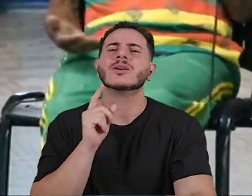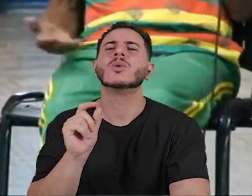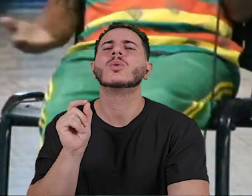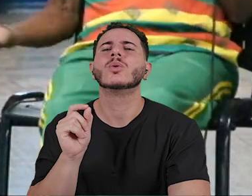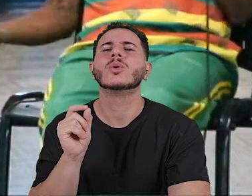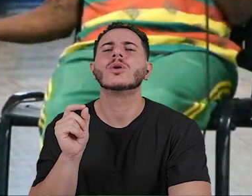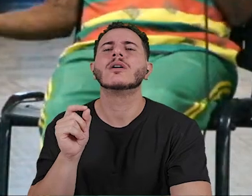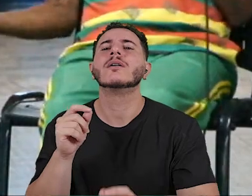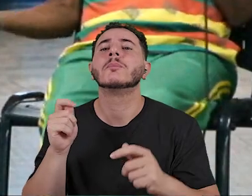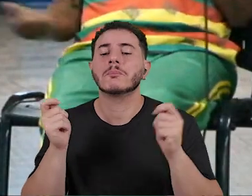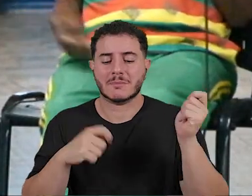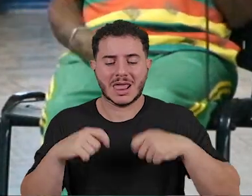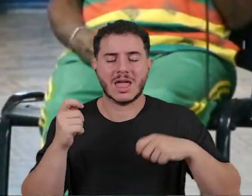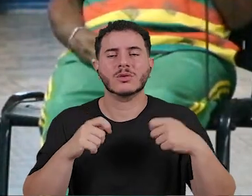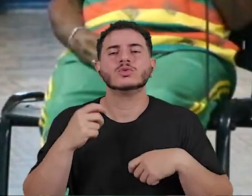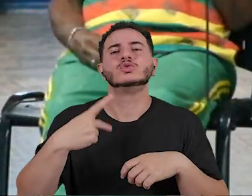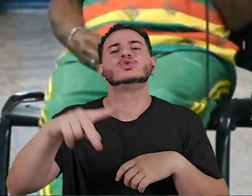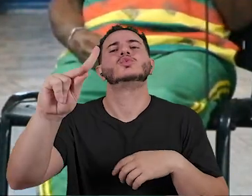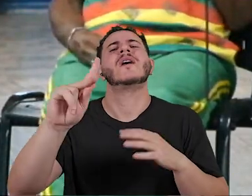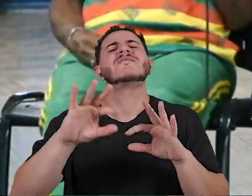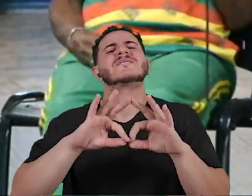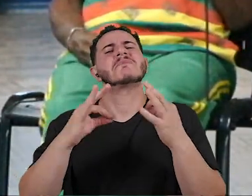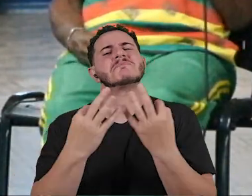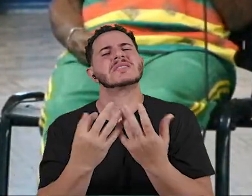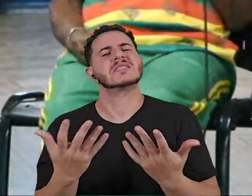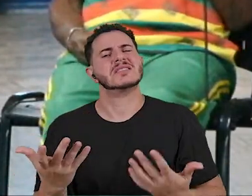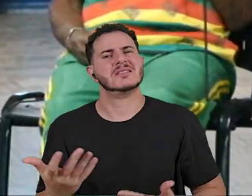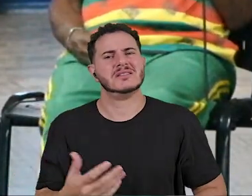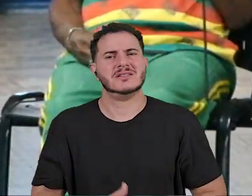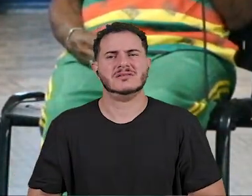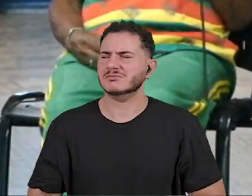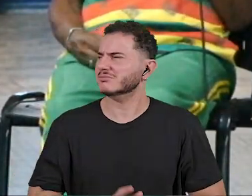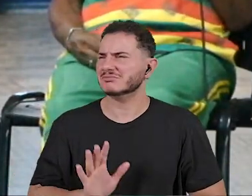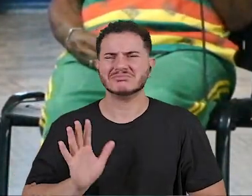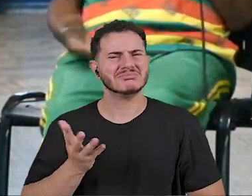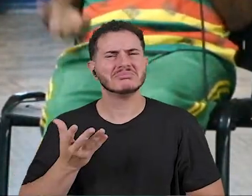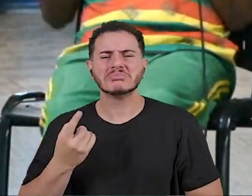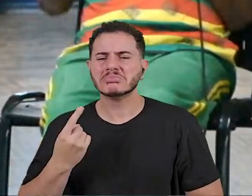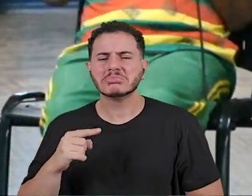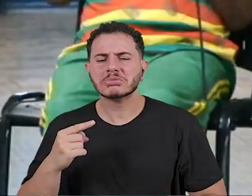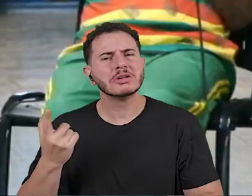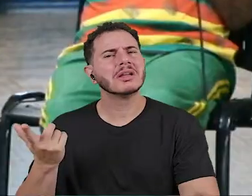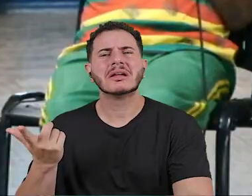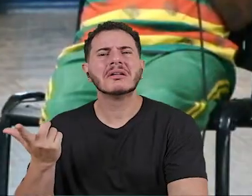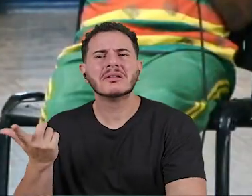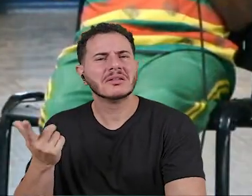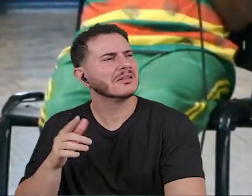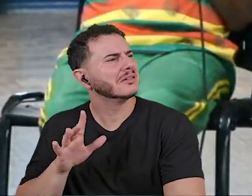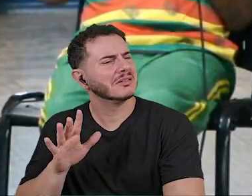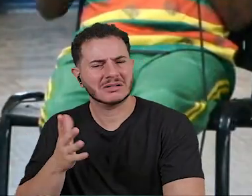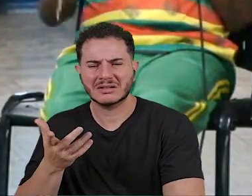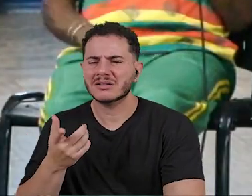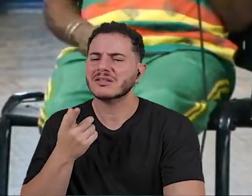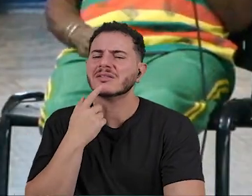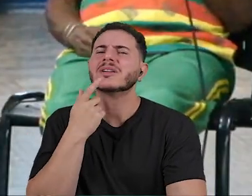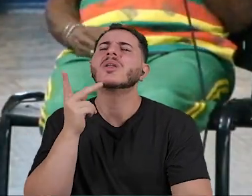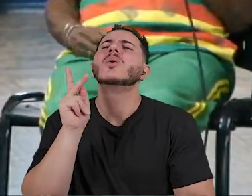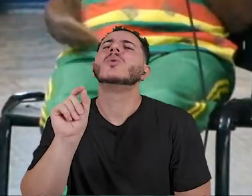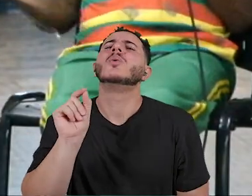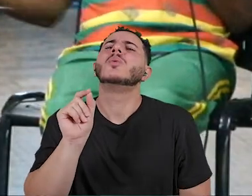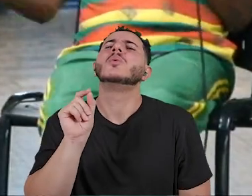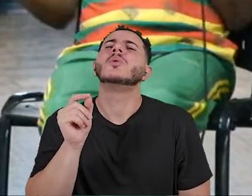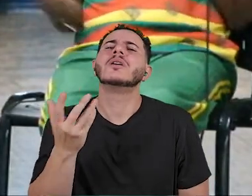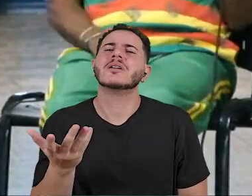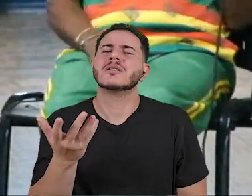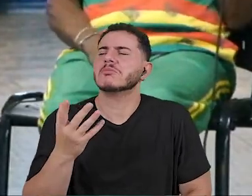Pô, por quê? Ele fez, tu é o quê de maracatu? Eu disse, eu não é de maracatu. Quem é o presidente? O meu